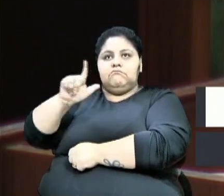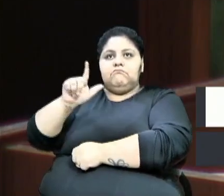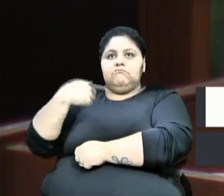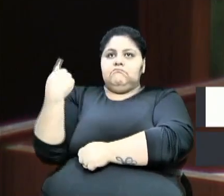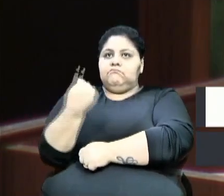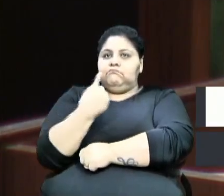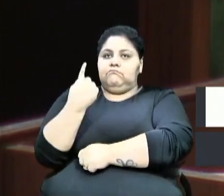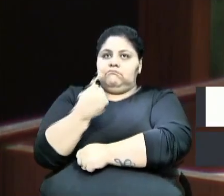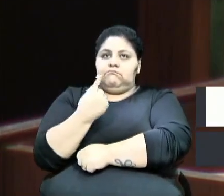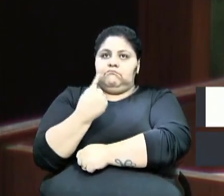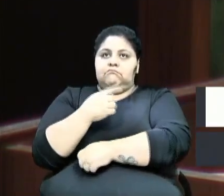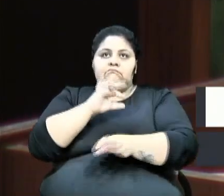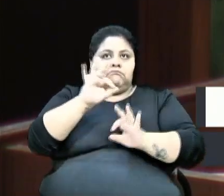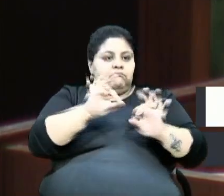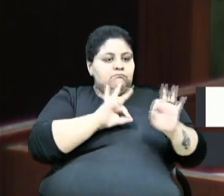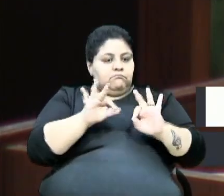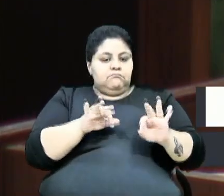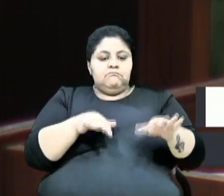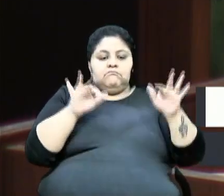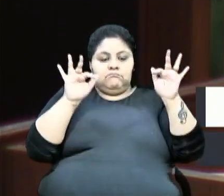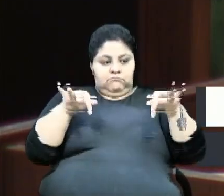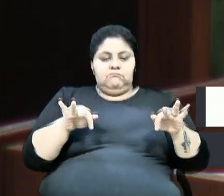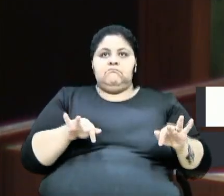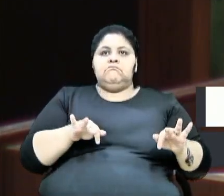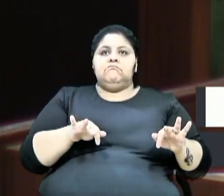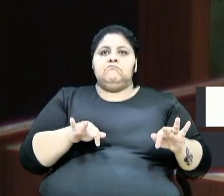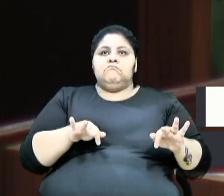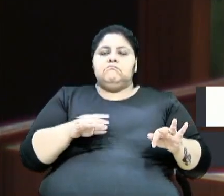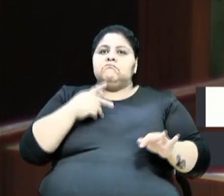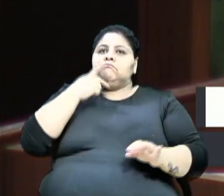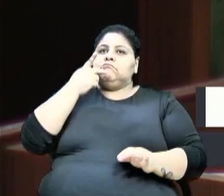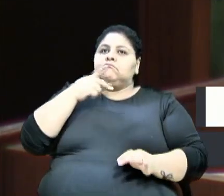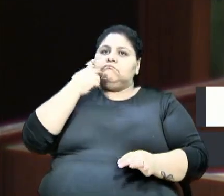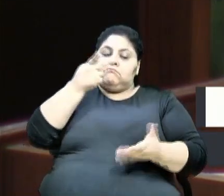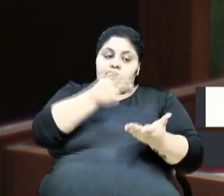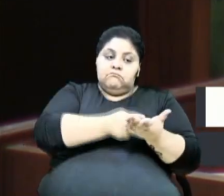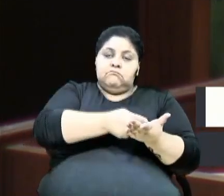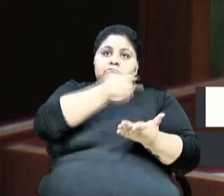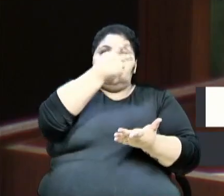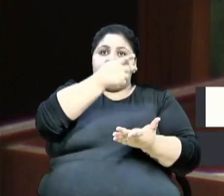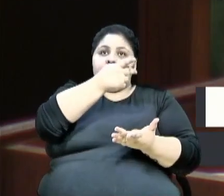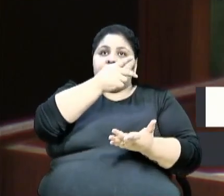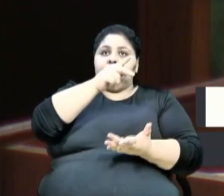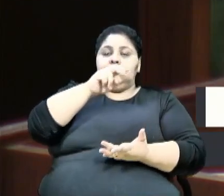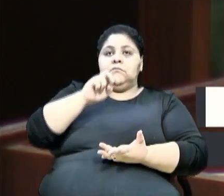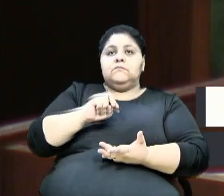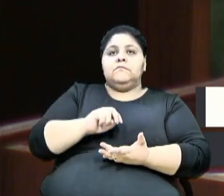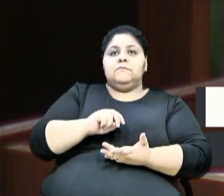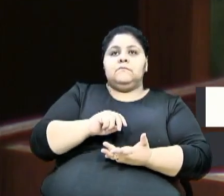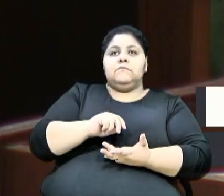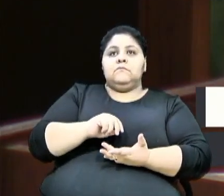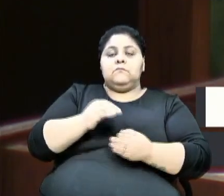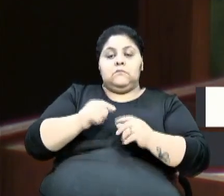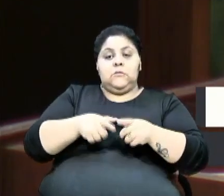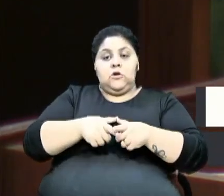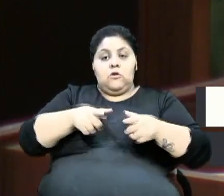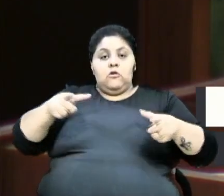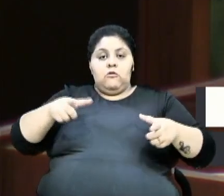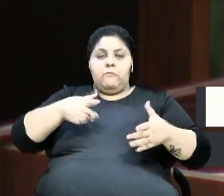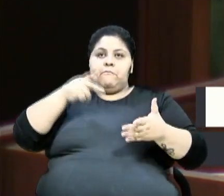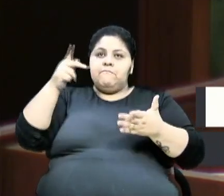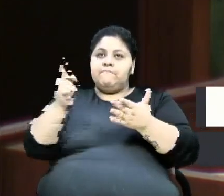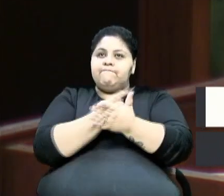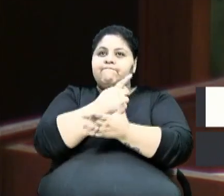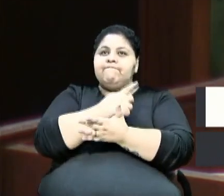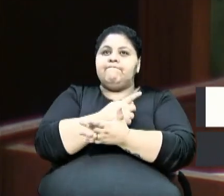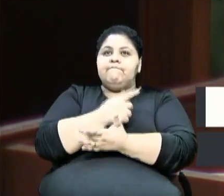não somos ninguém. E finalizando, já dizia o Prêmio Nobel da Paz Bernard Shaw, o maior pecado que cometemos para com